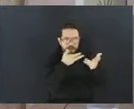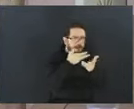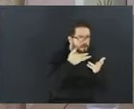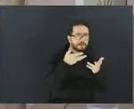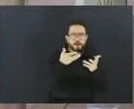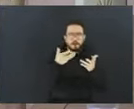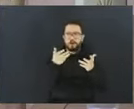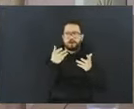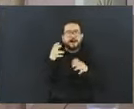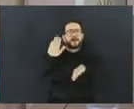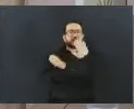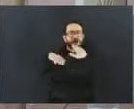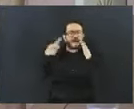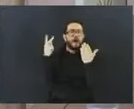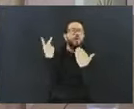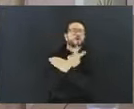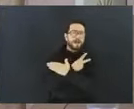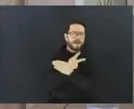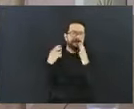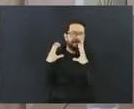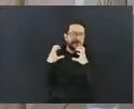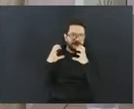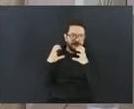pontuais na cidade de Curitiba e dentro dos estádios.